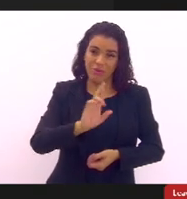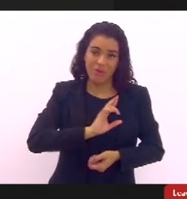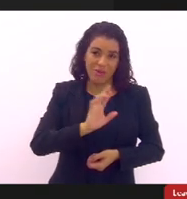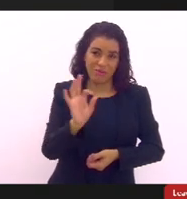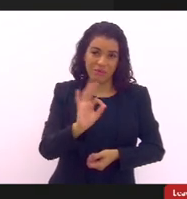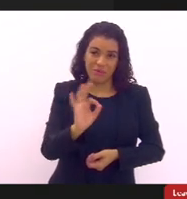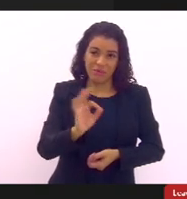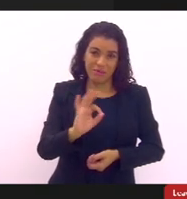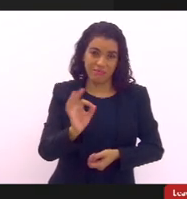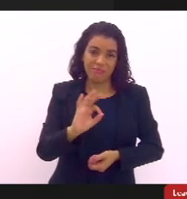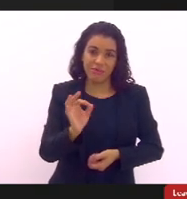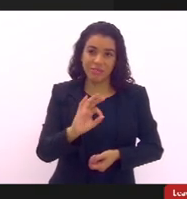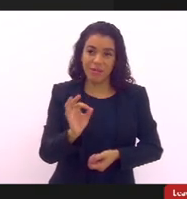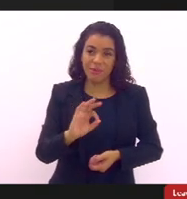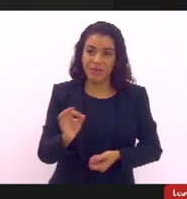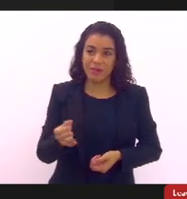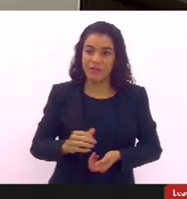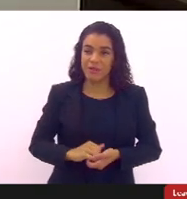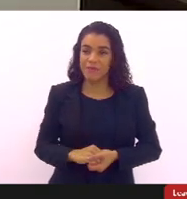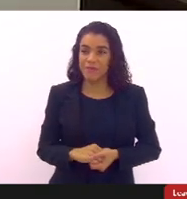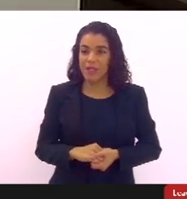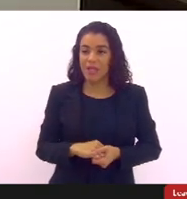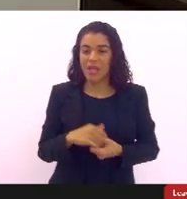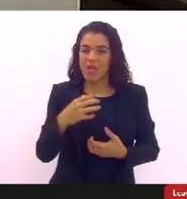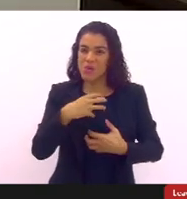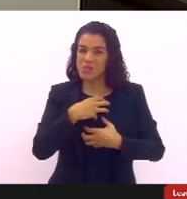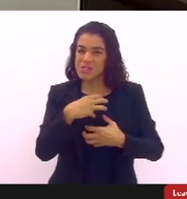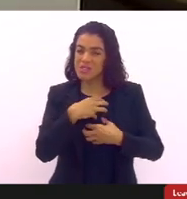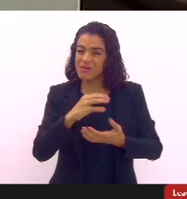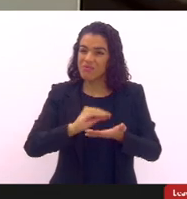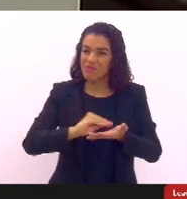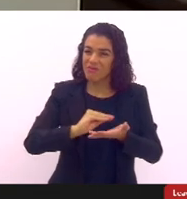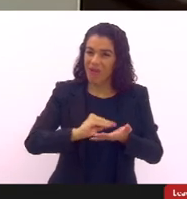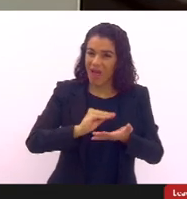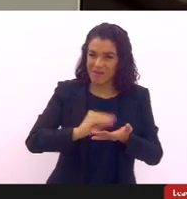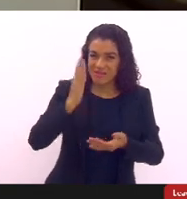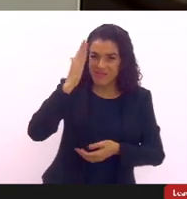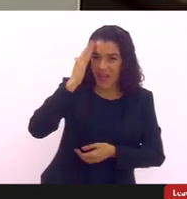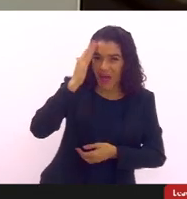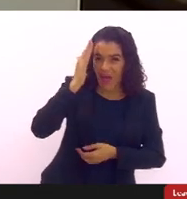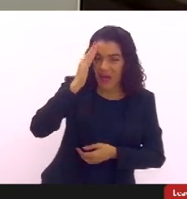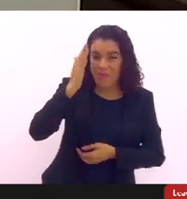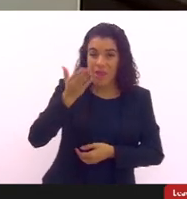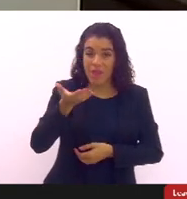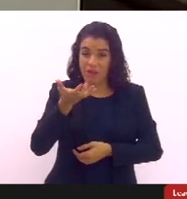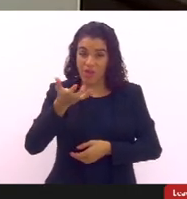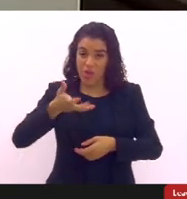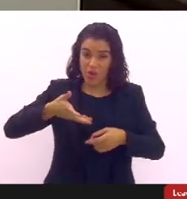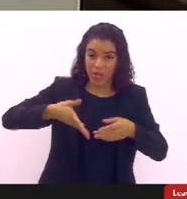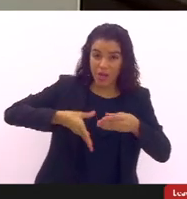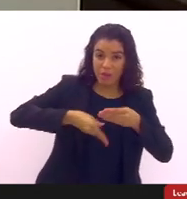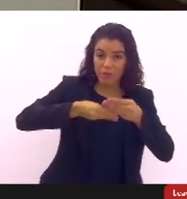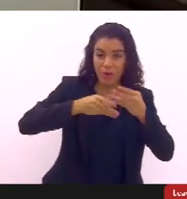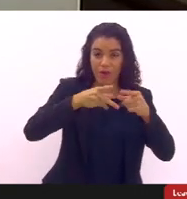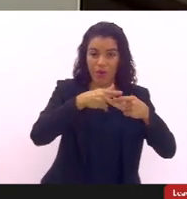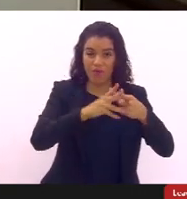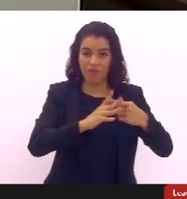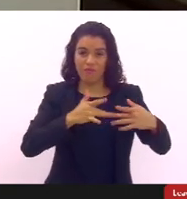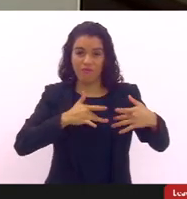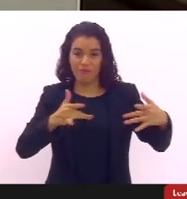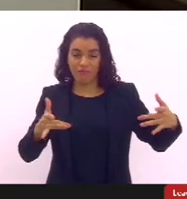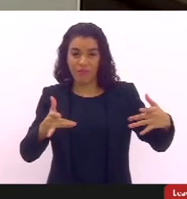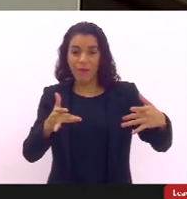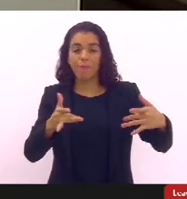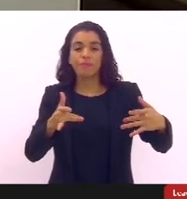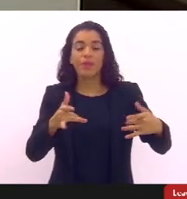respondeu. Uma das coisas que eu sinto falta, eu quero fazer aqui uma correção fraterna, é